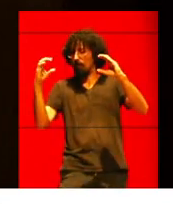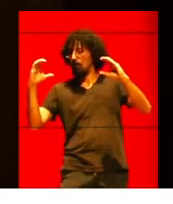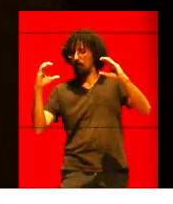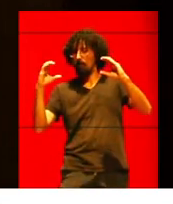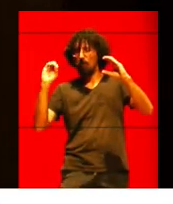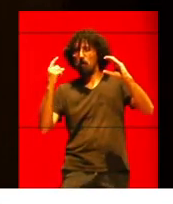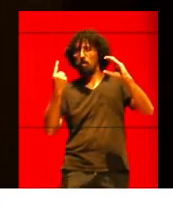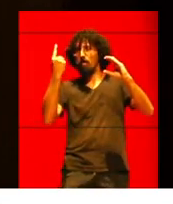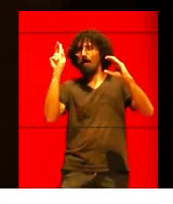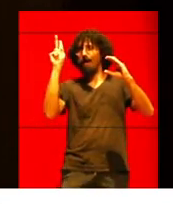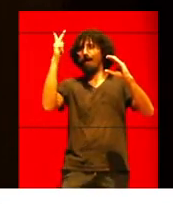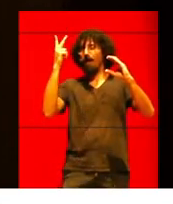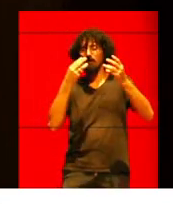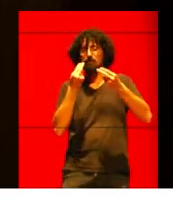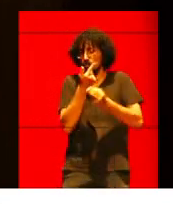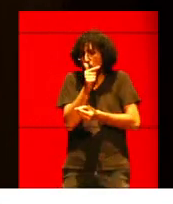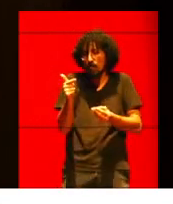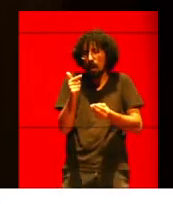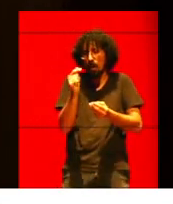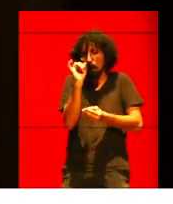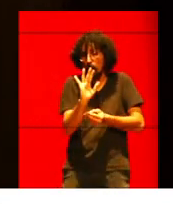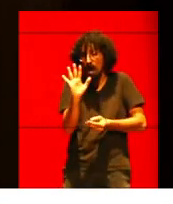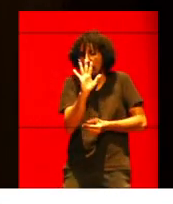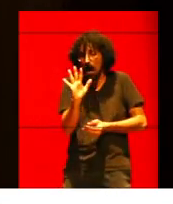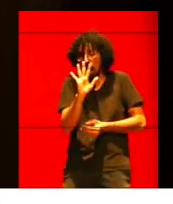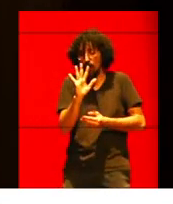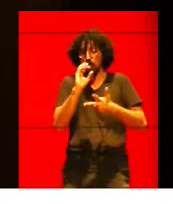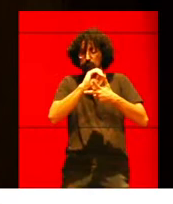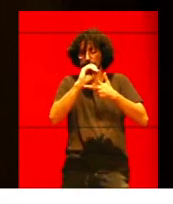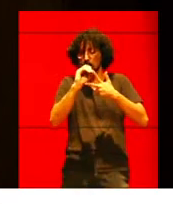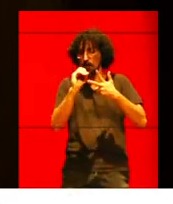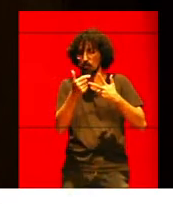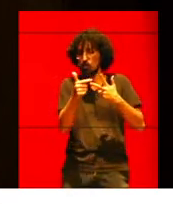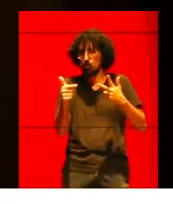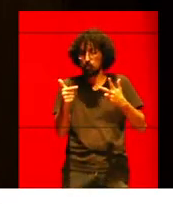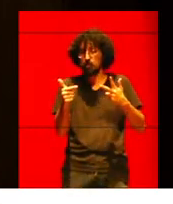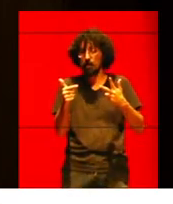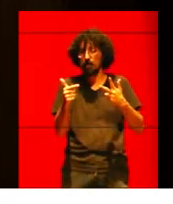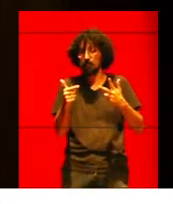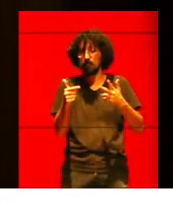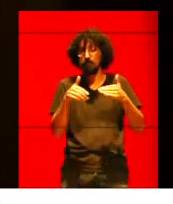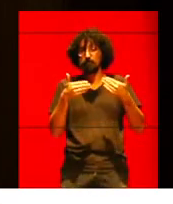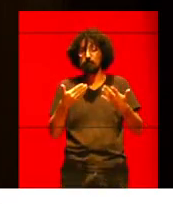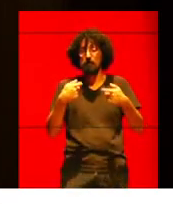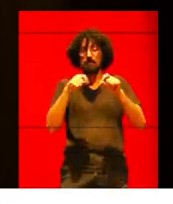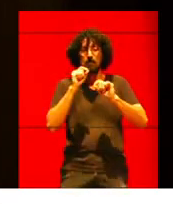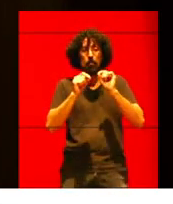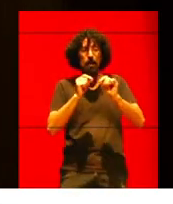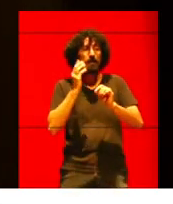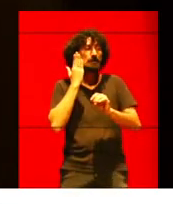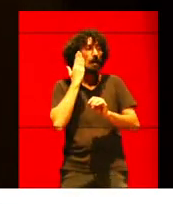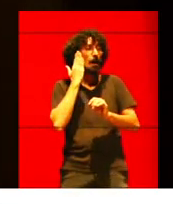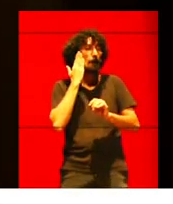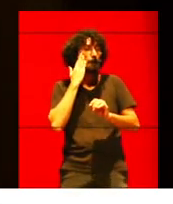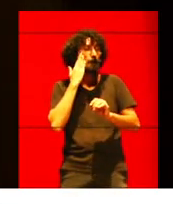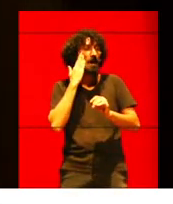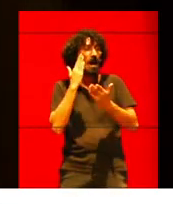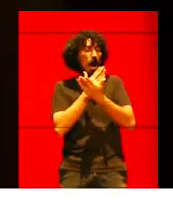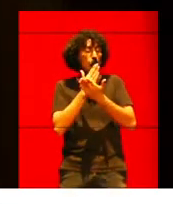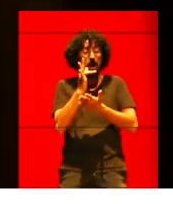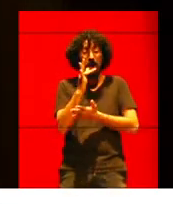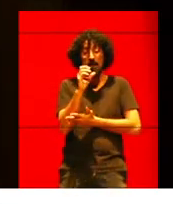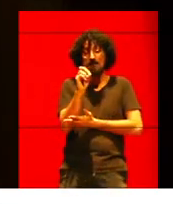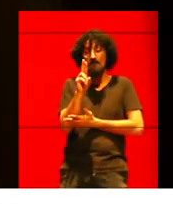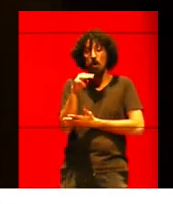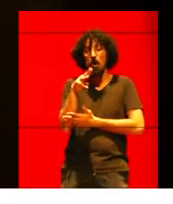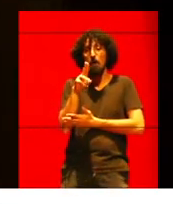aparecer? Aí vem essas traduções de química aqui das fórmulas químicas. Pessoal, vocês sabem como é